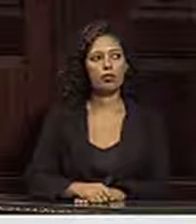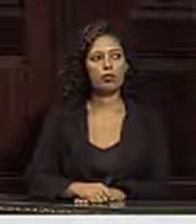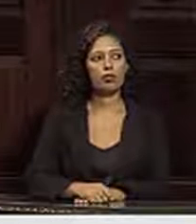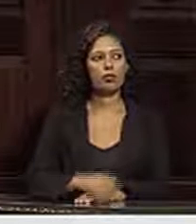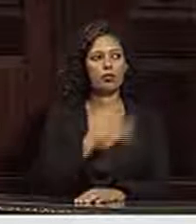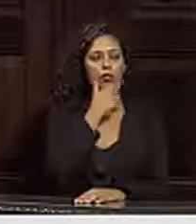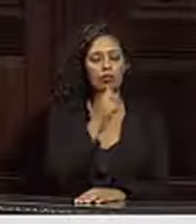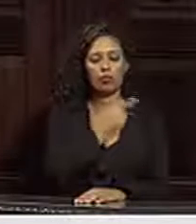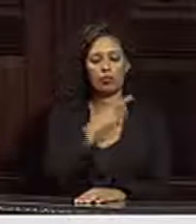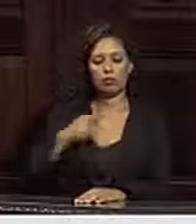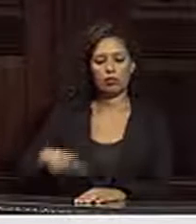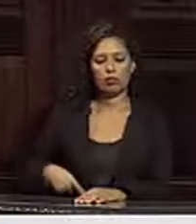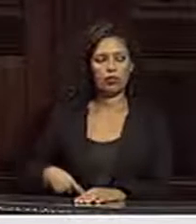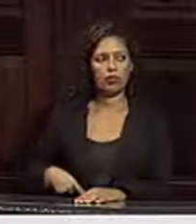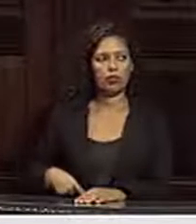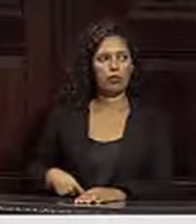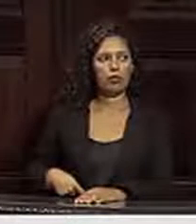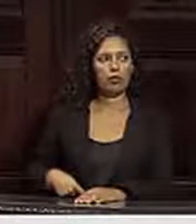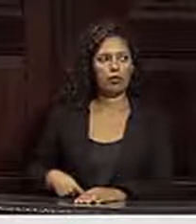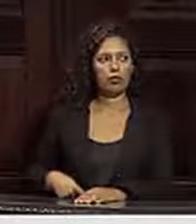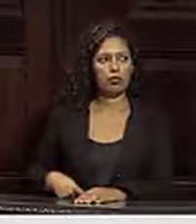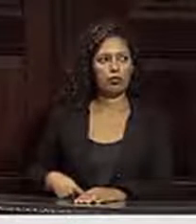Senhor presidente,